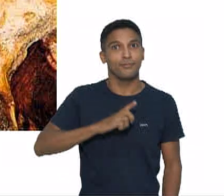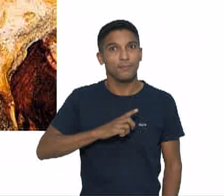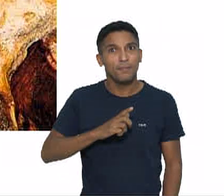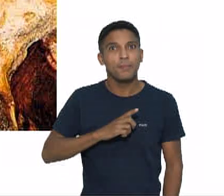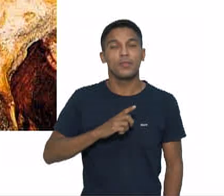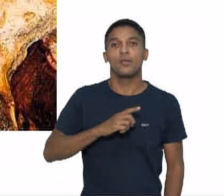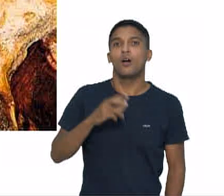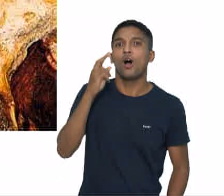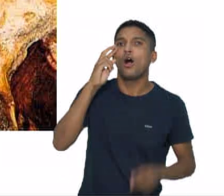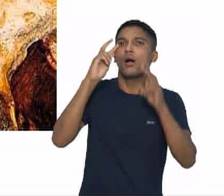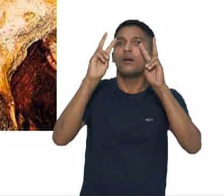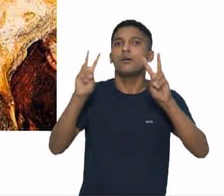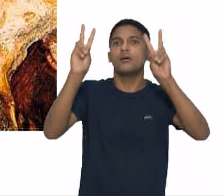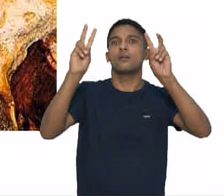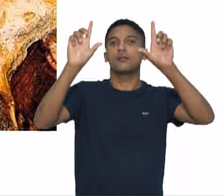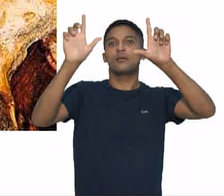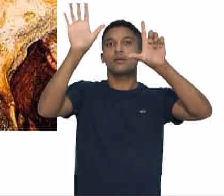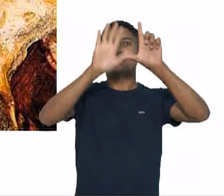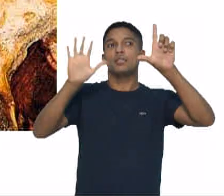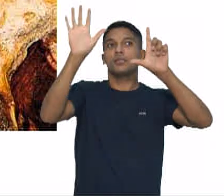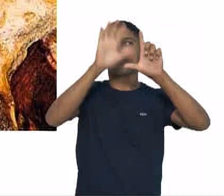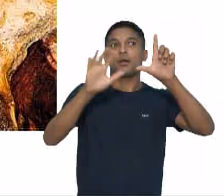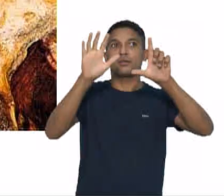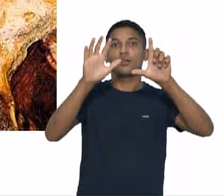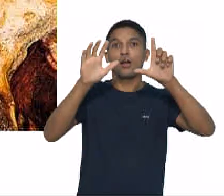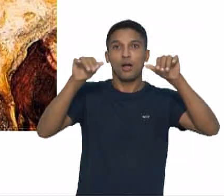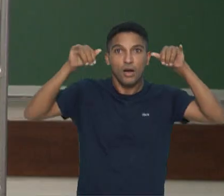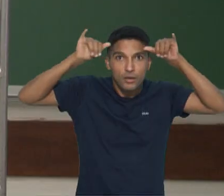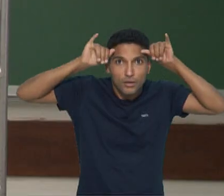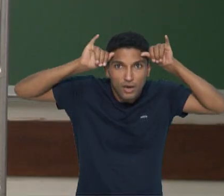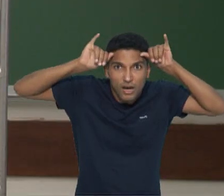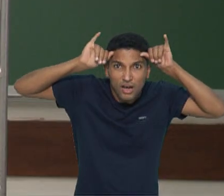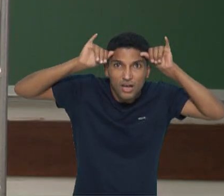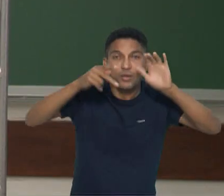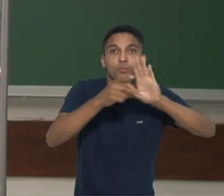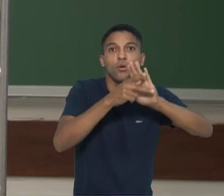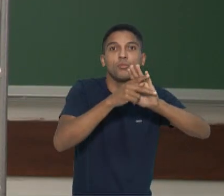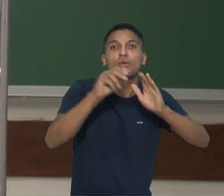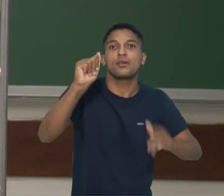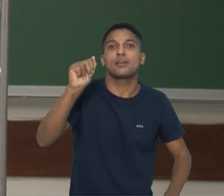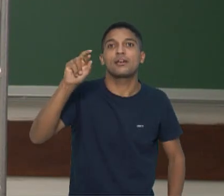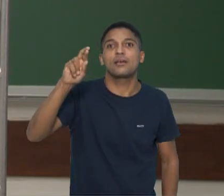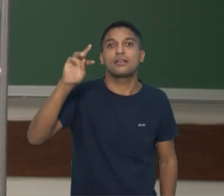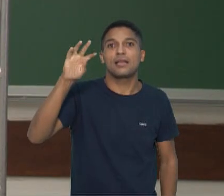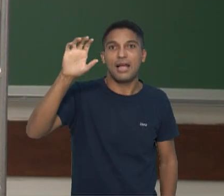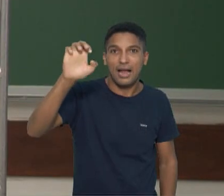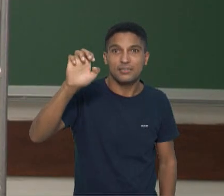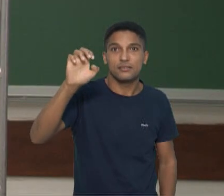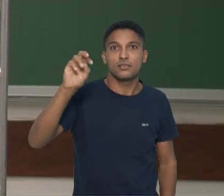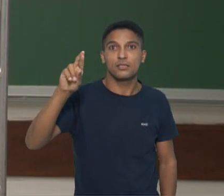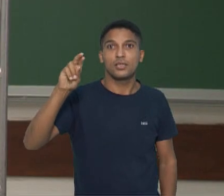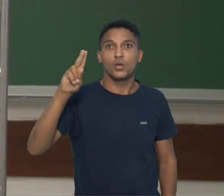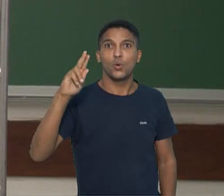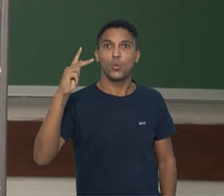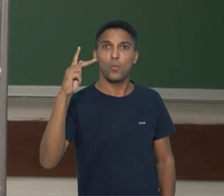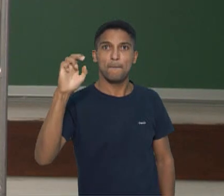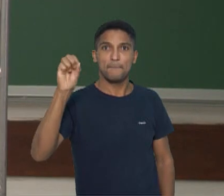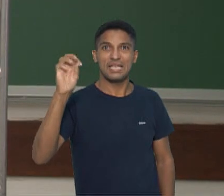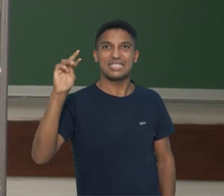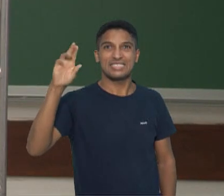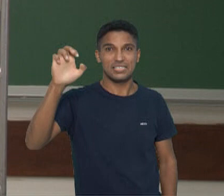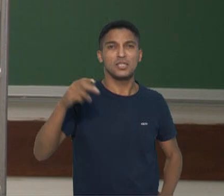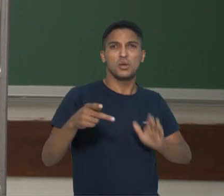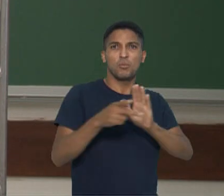bem esta imagem que a gente vê aqui da arte rupestre, não é? Um desenho feito no período da arte